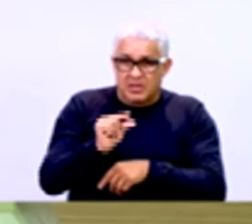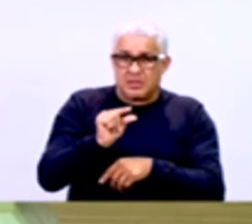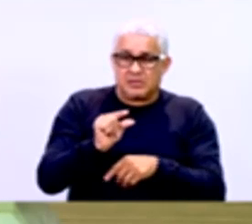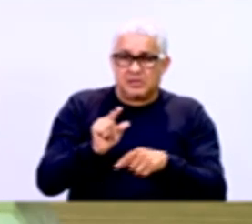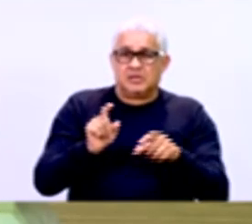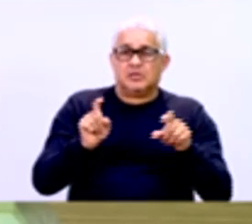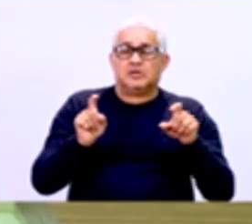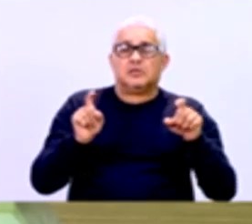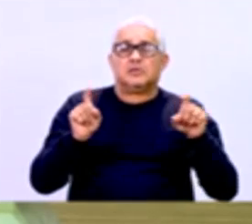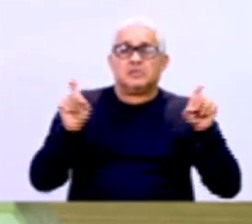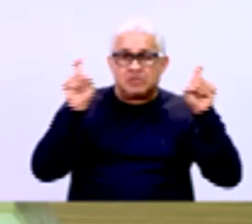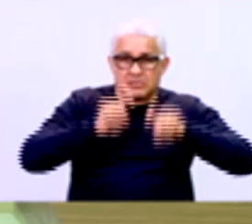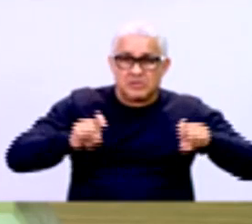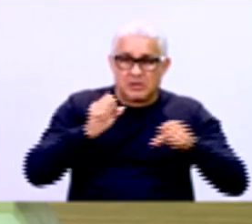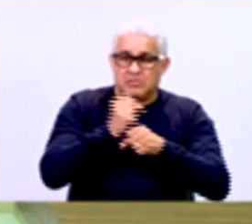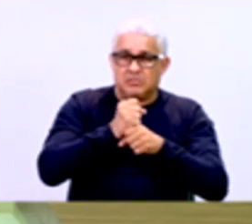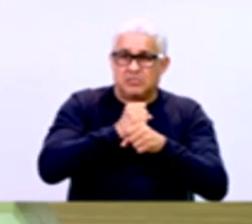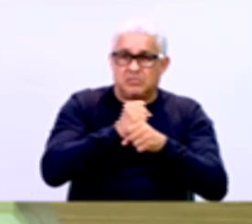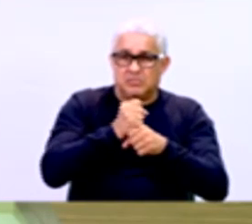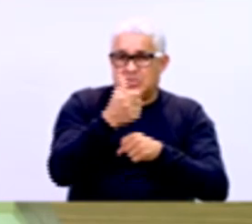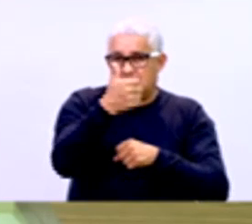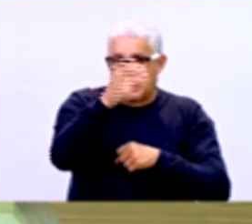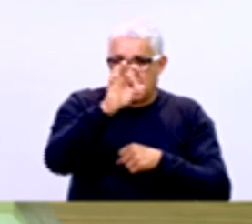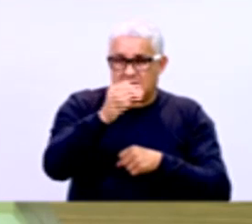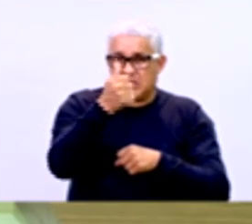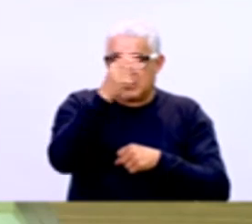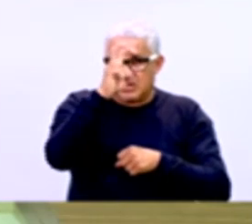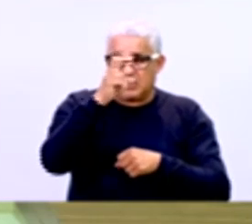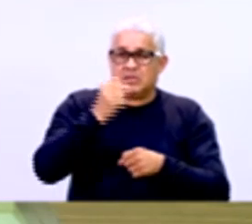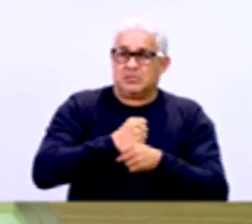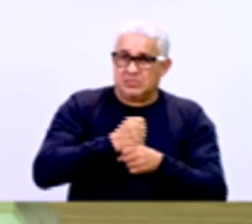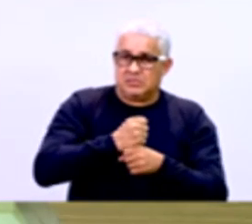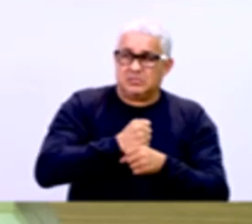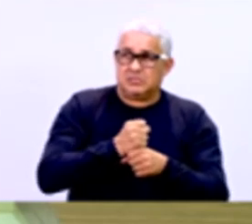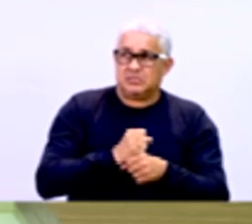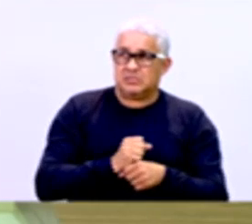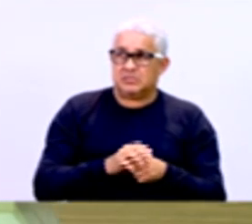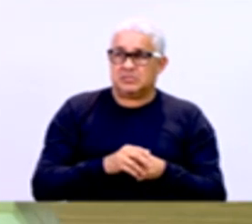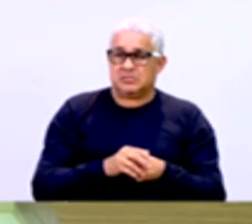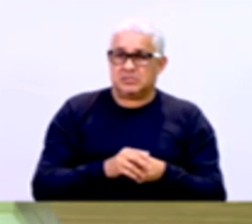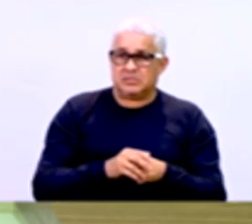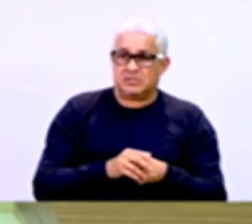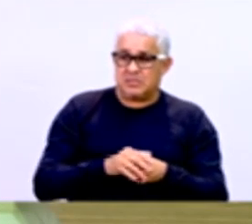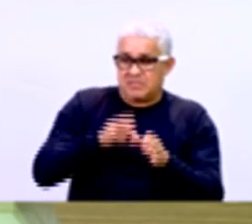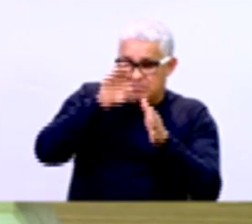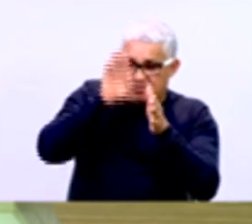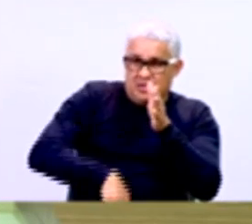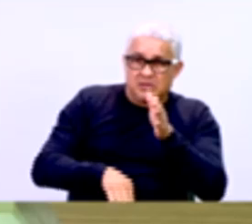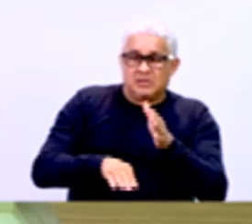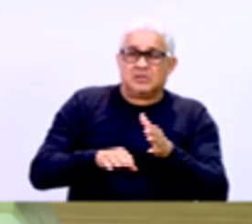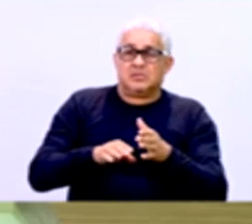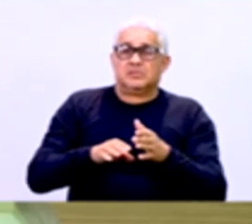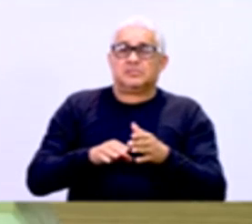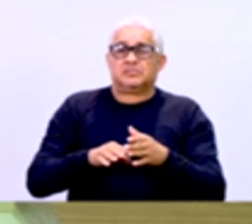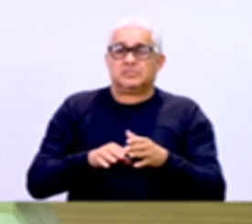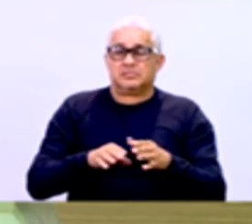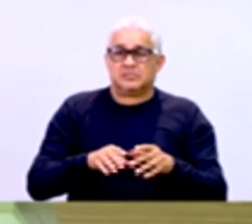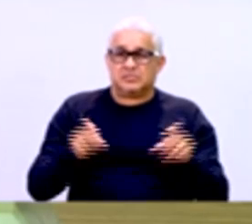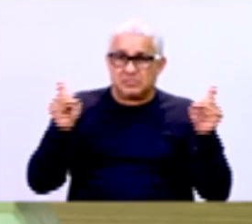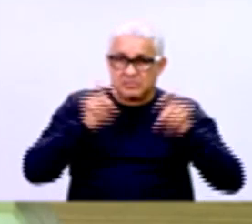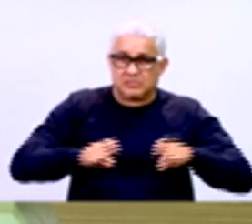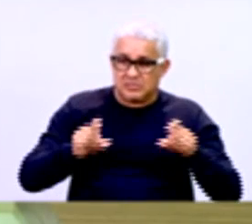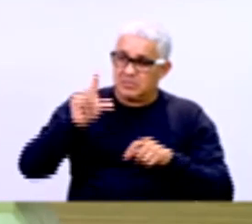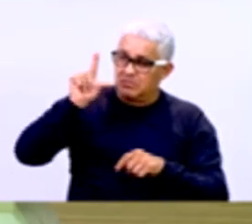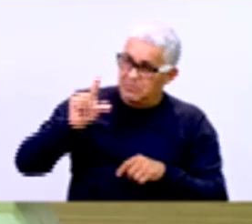eletrônicos num período de 10 anos, 15 anos. Menos componentes eletrônicos sendo descartados vão gerar menos